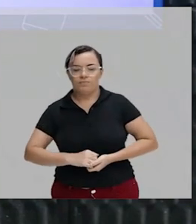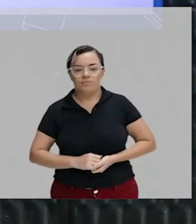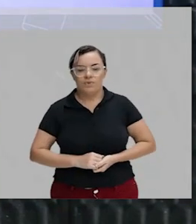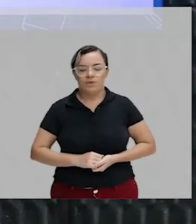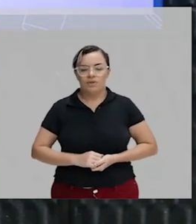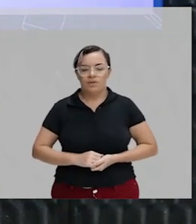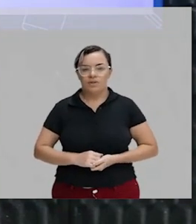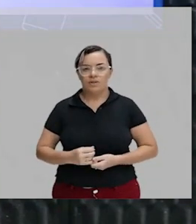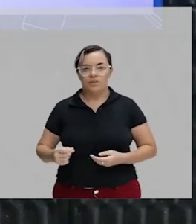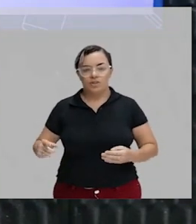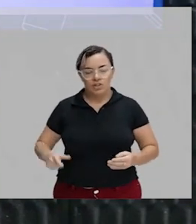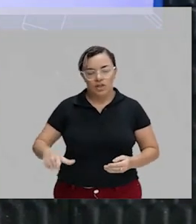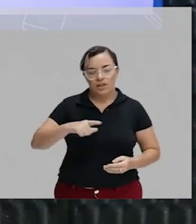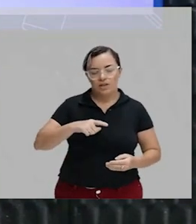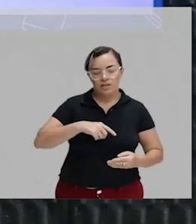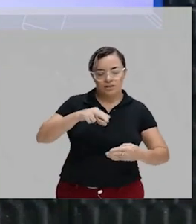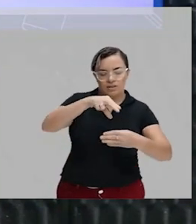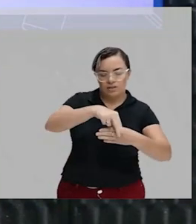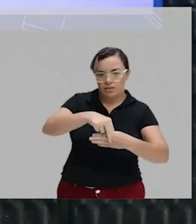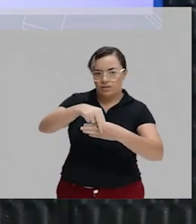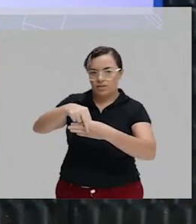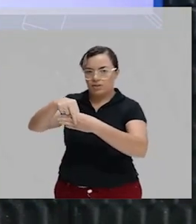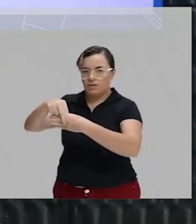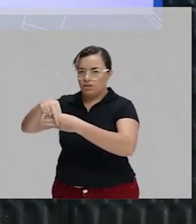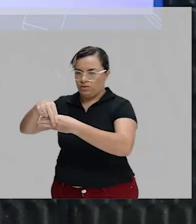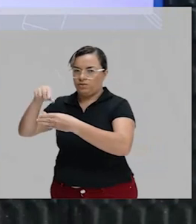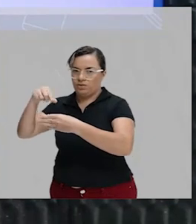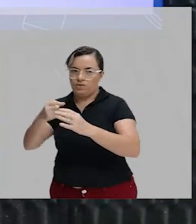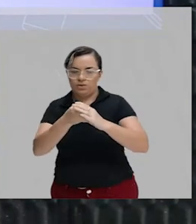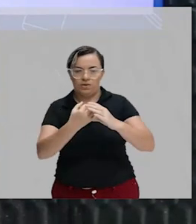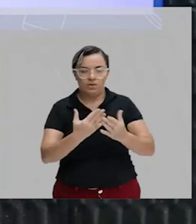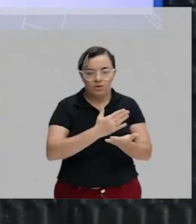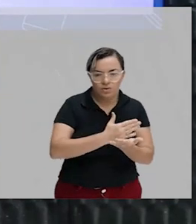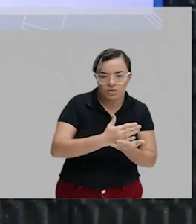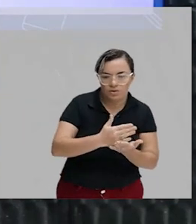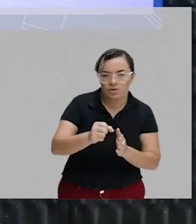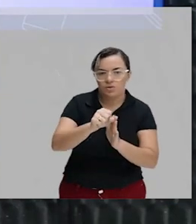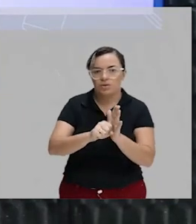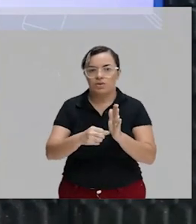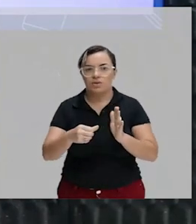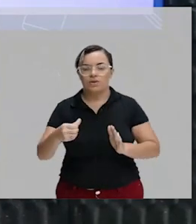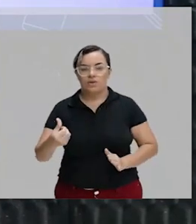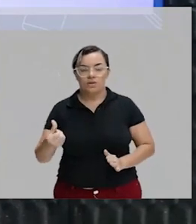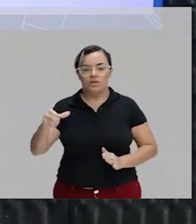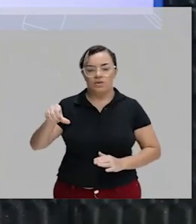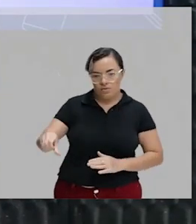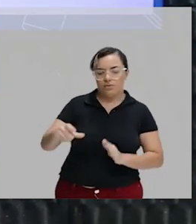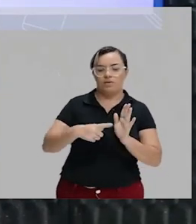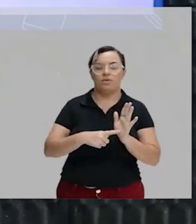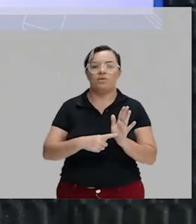traz todas essas características o início já sei que é do século XIX já começou qual o ano tudo isso aí já já